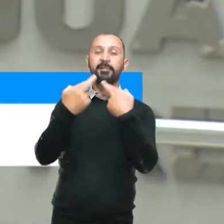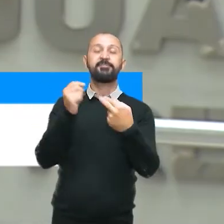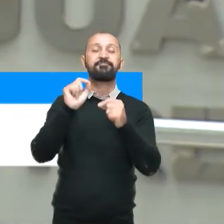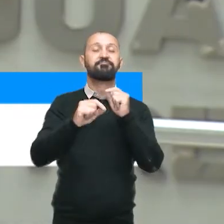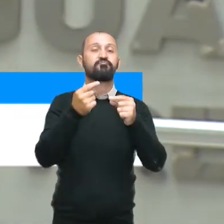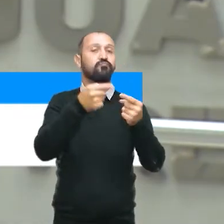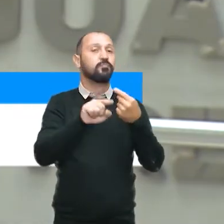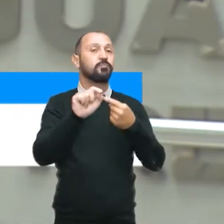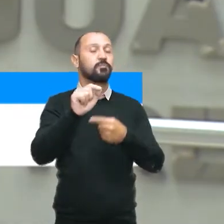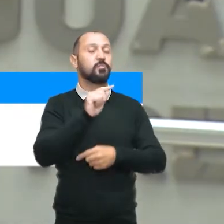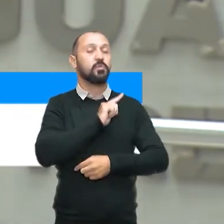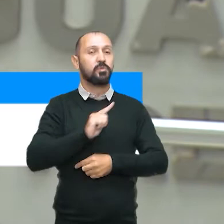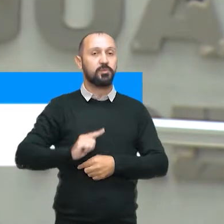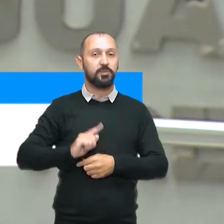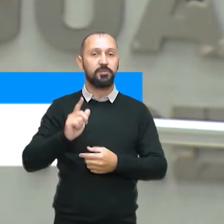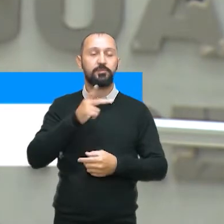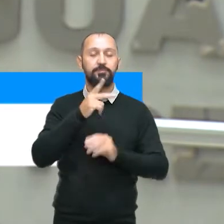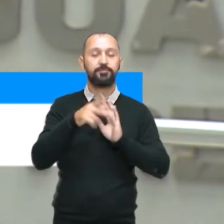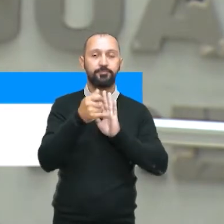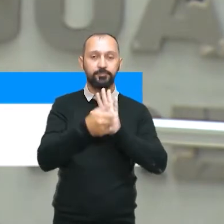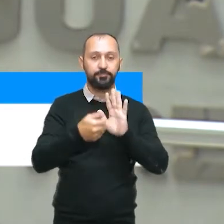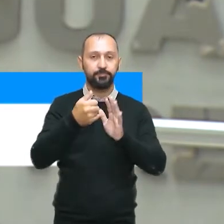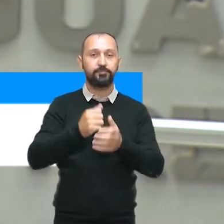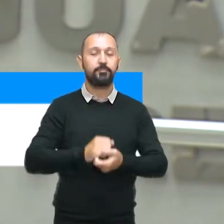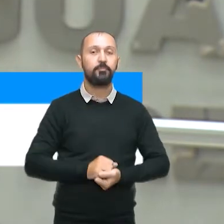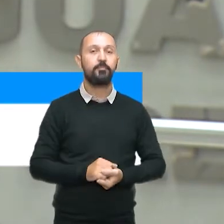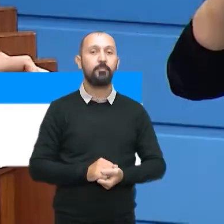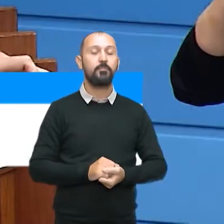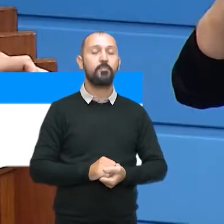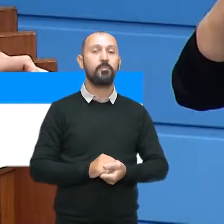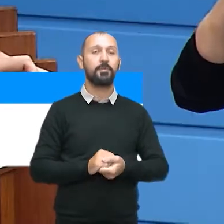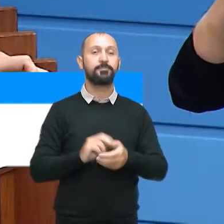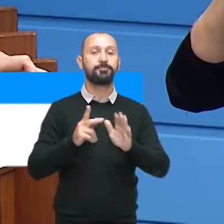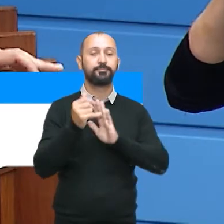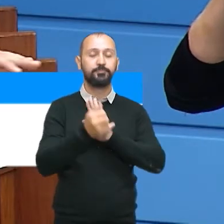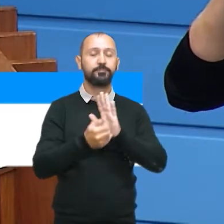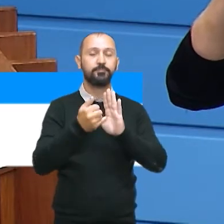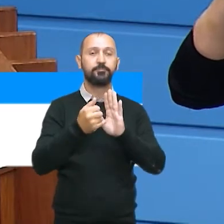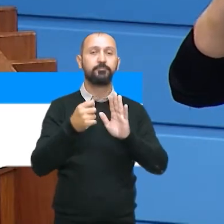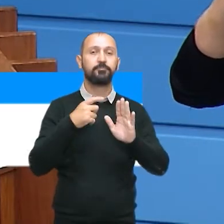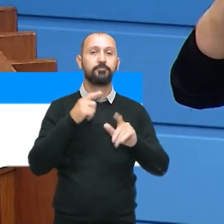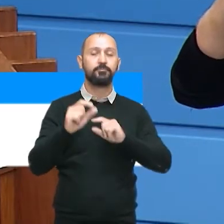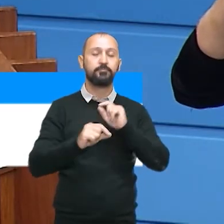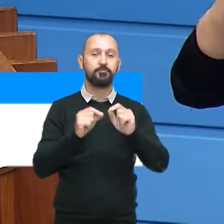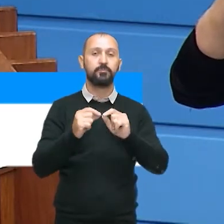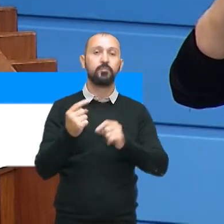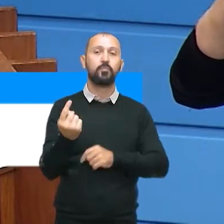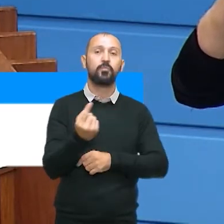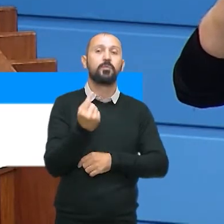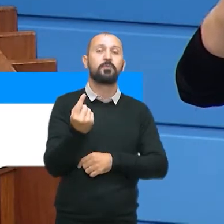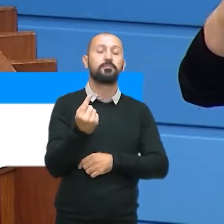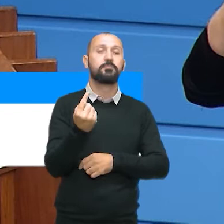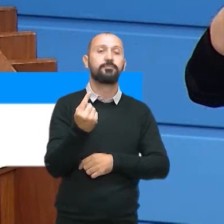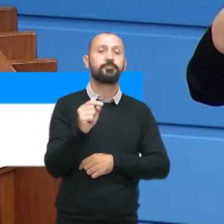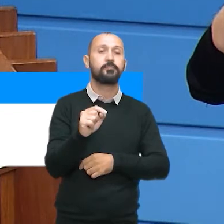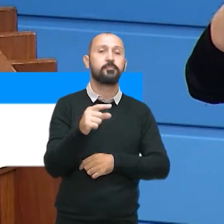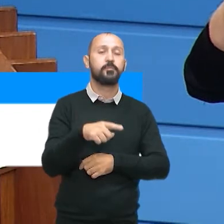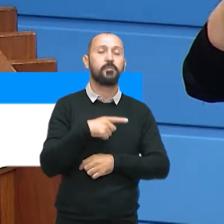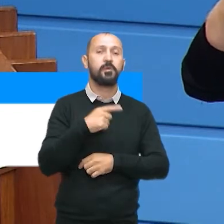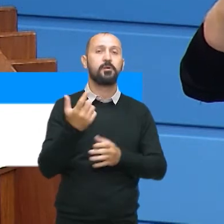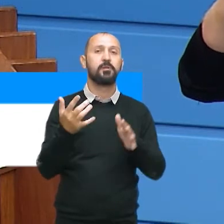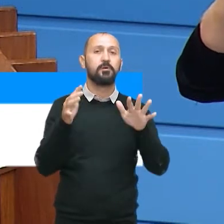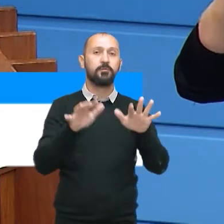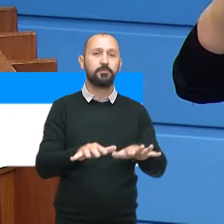anterior sobre a decisão contrária do governo ao projeto. O projeto, presidente, dispõe